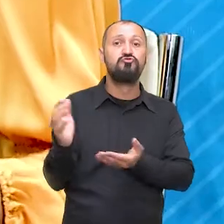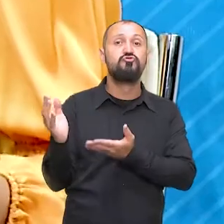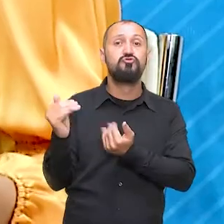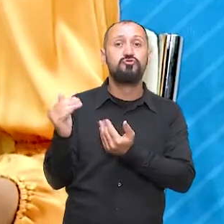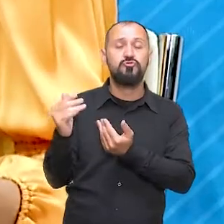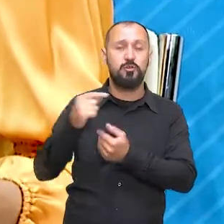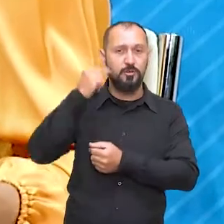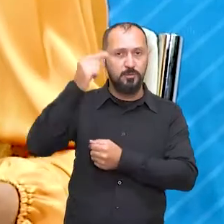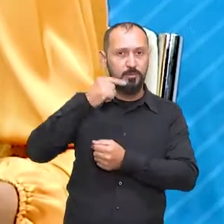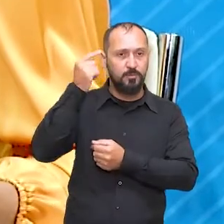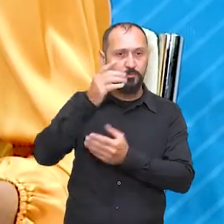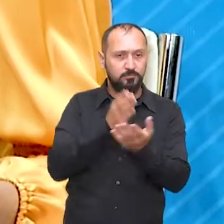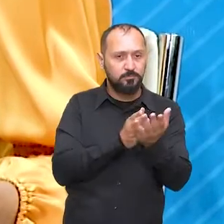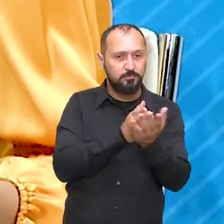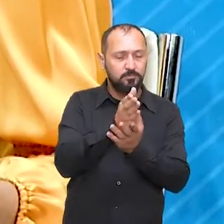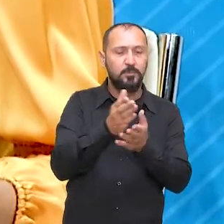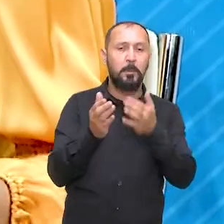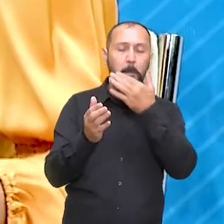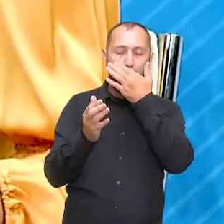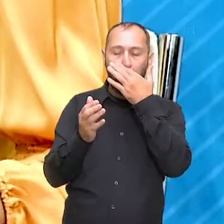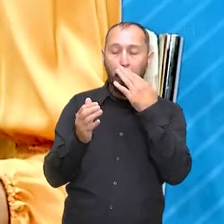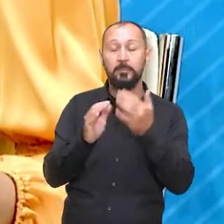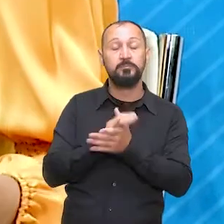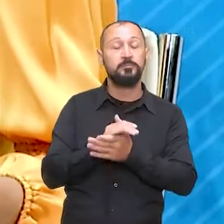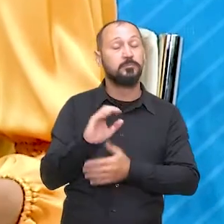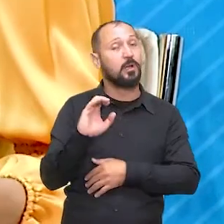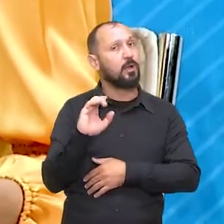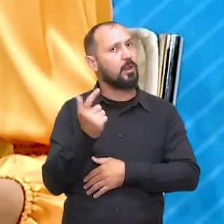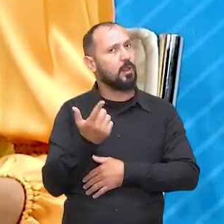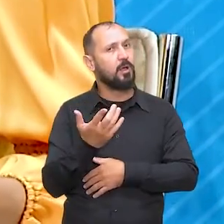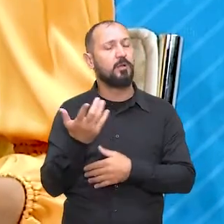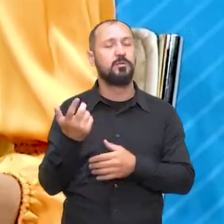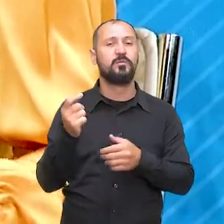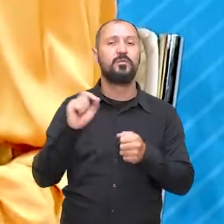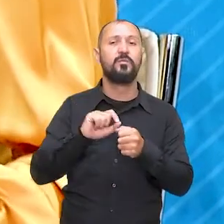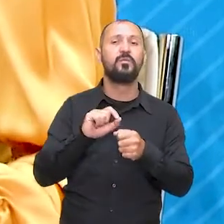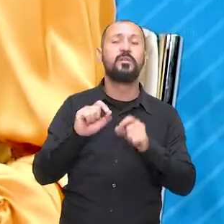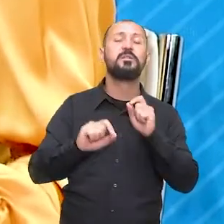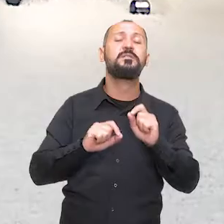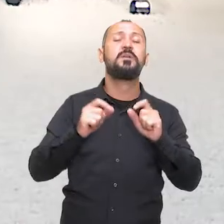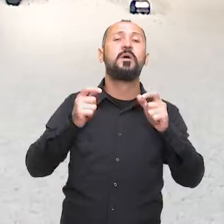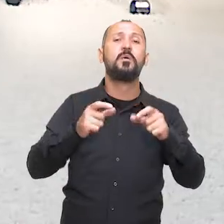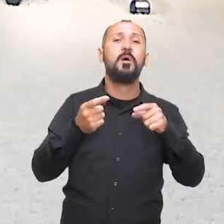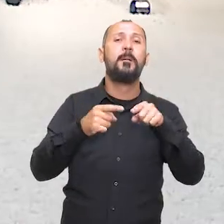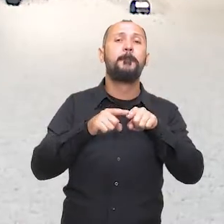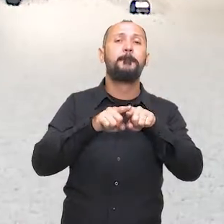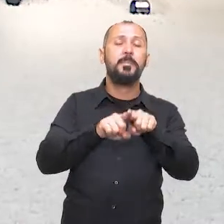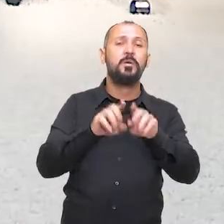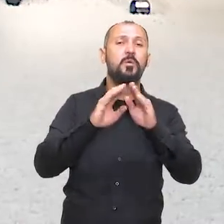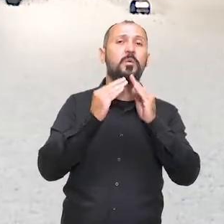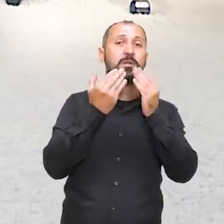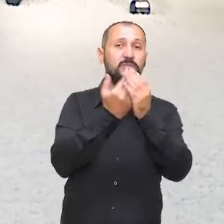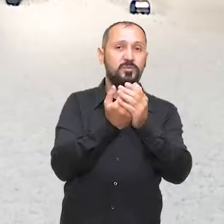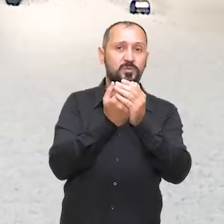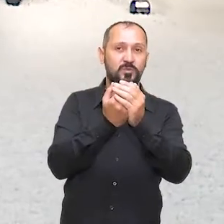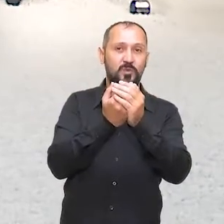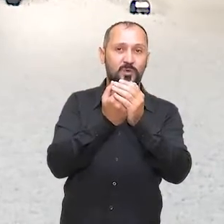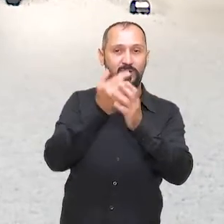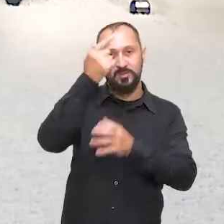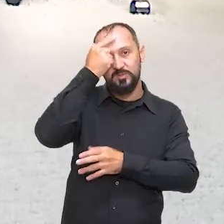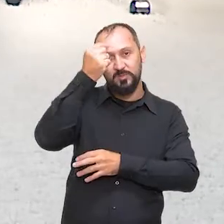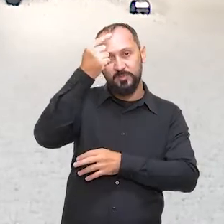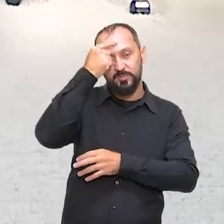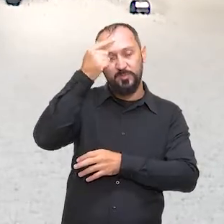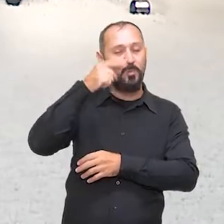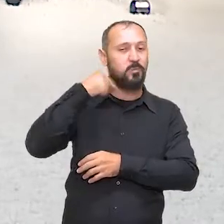que capacita esse jovem advogado, que dá a ele um outro caminho, né, doutor? Com certeza, e isso é feito,